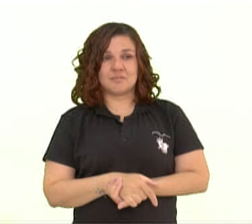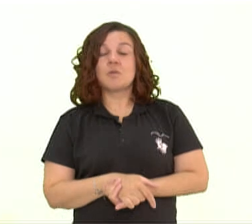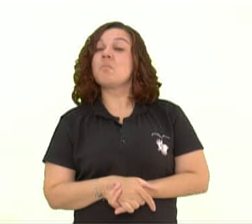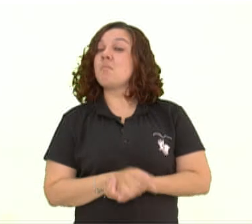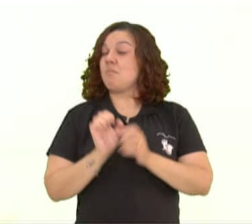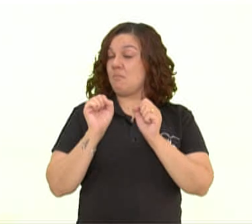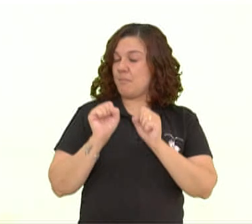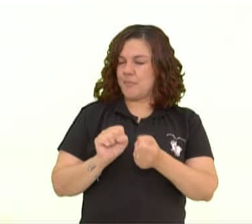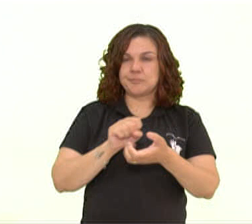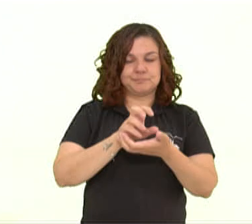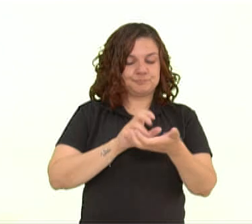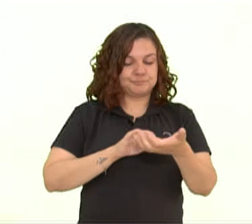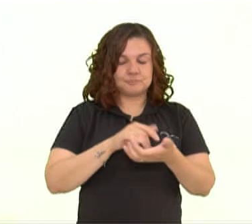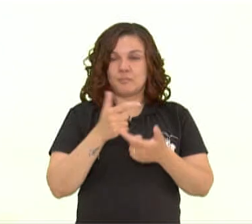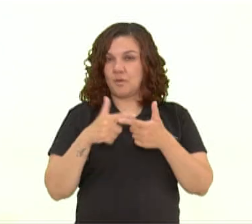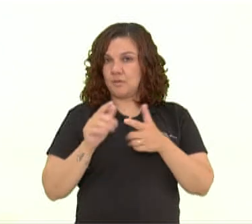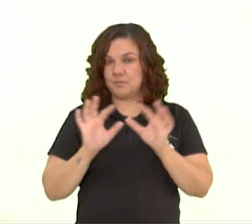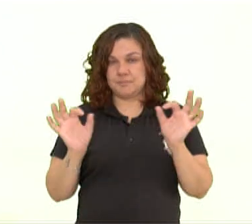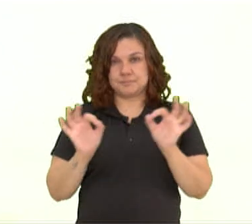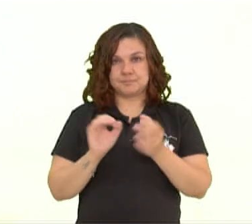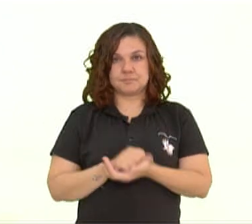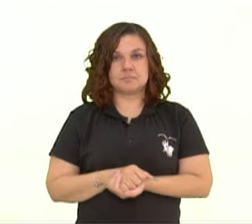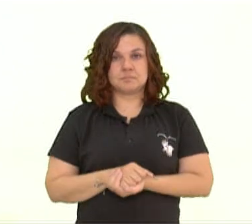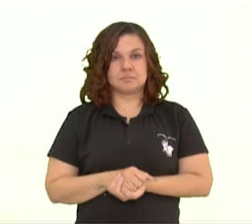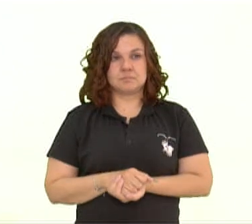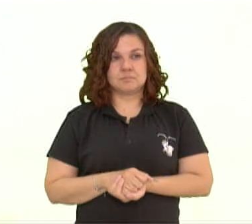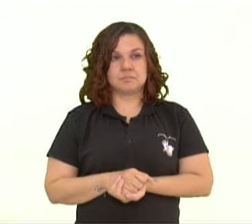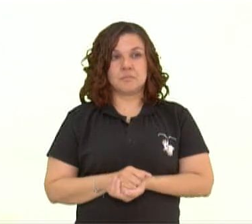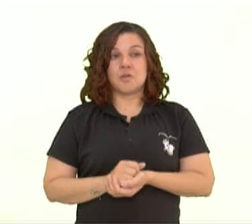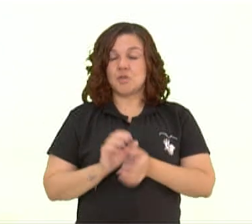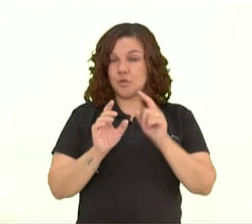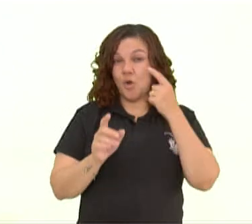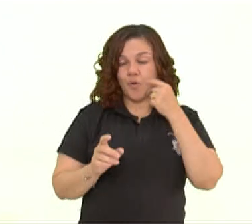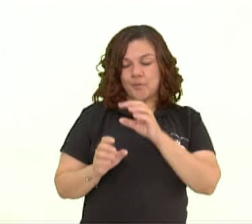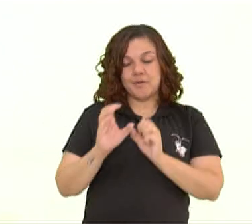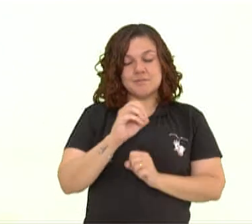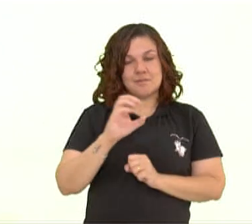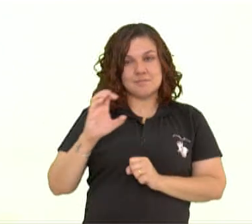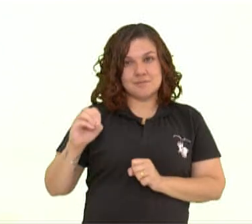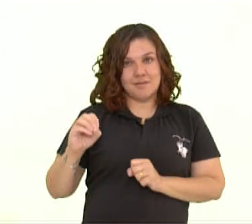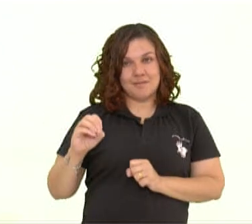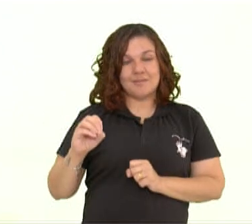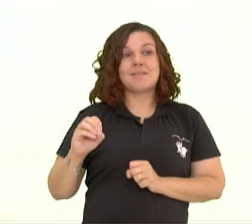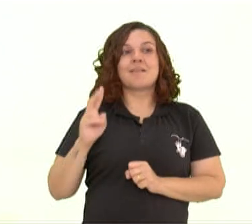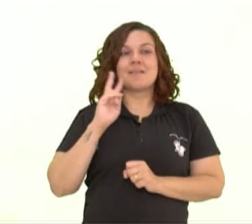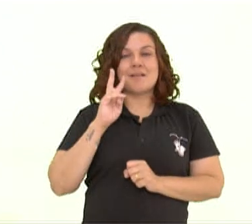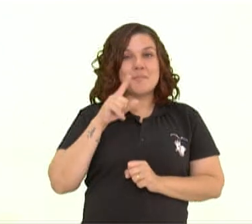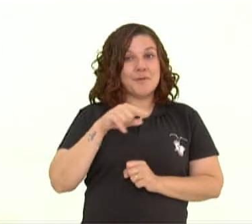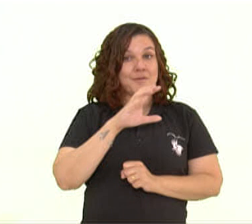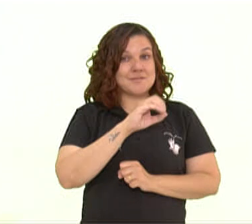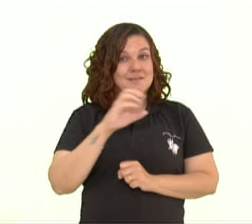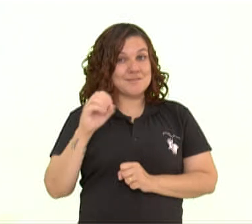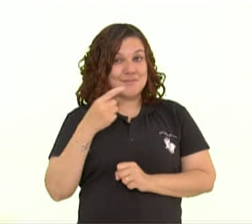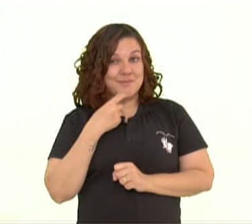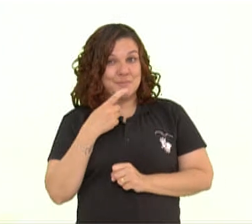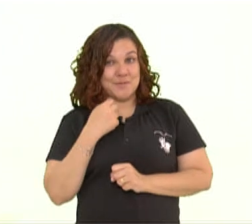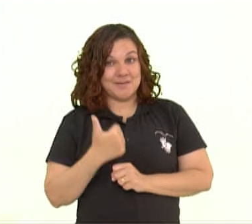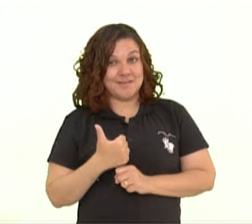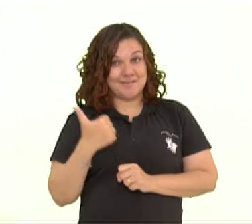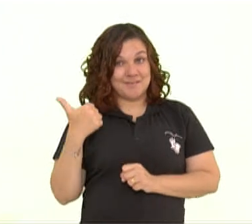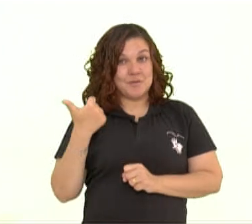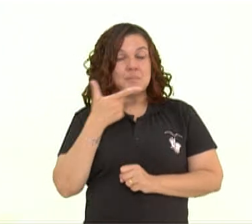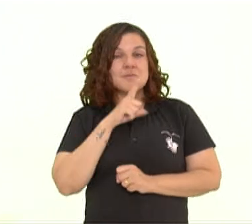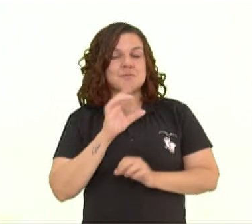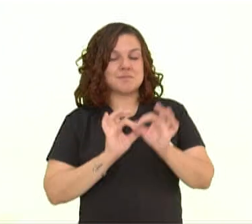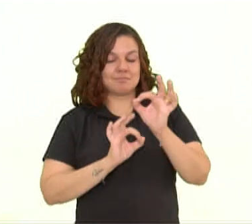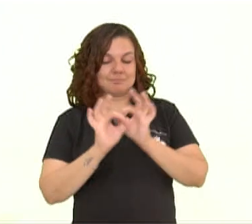na calculadora, tá, galerinha? Ou completa os zeros, eu completei os zeros, né? Tá vendo que eu tive que usar dois zeros em vermelho ali para